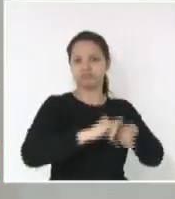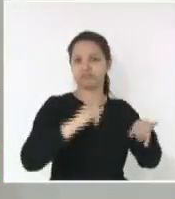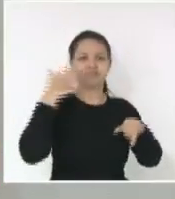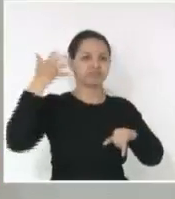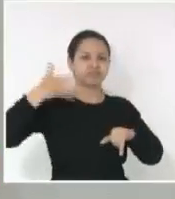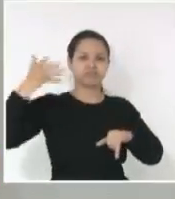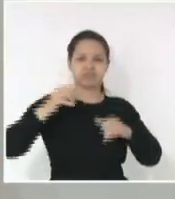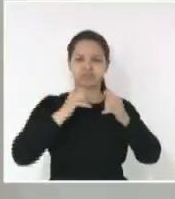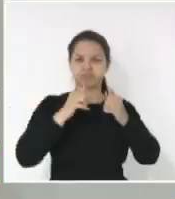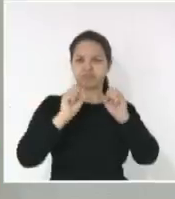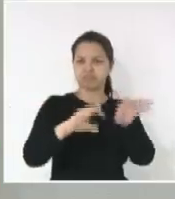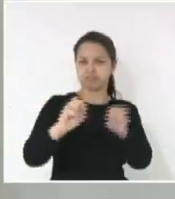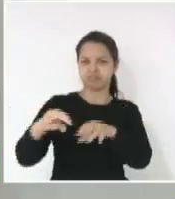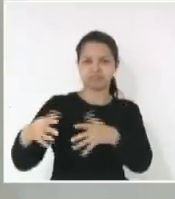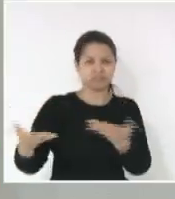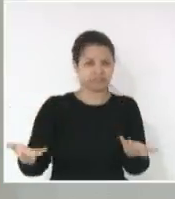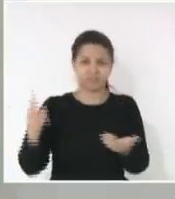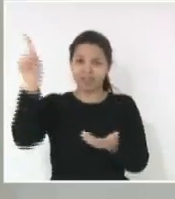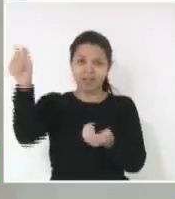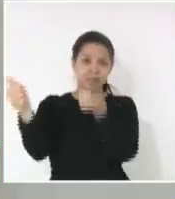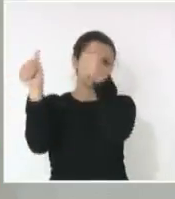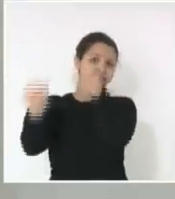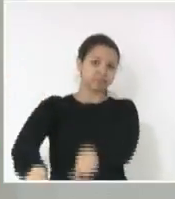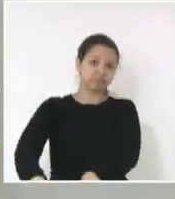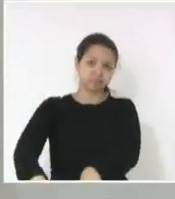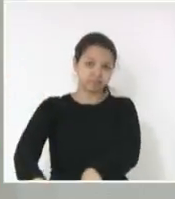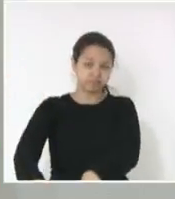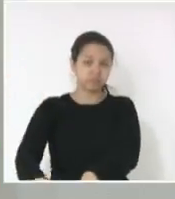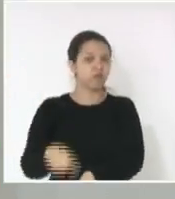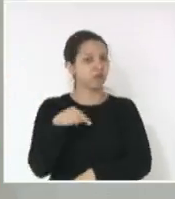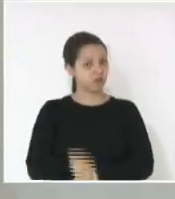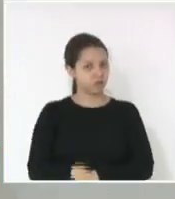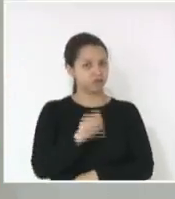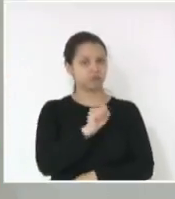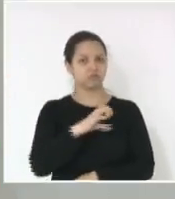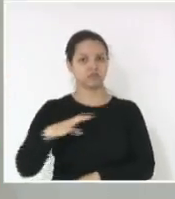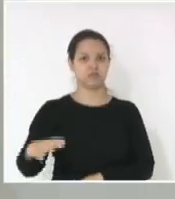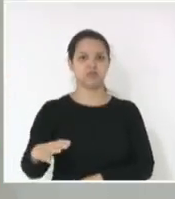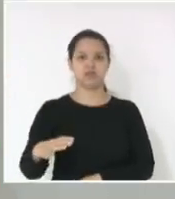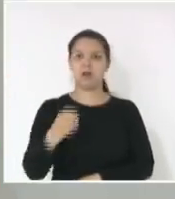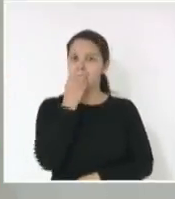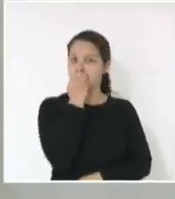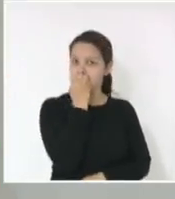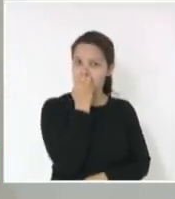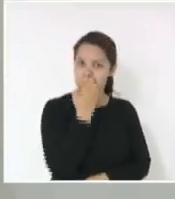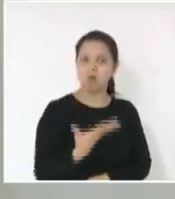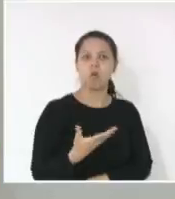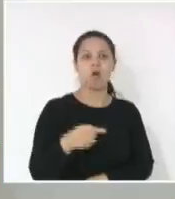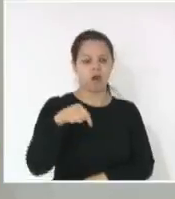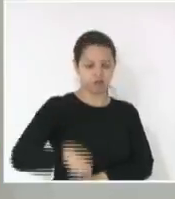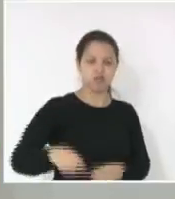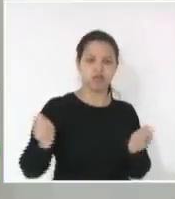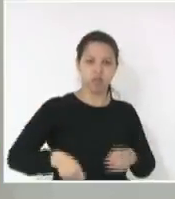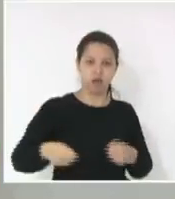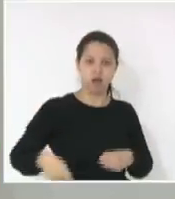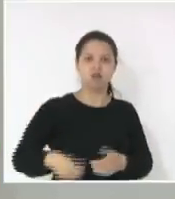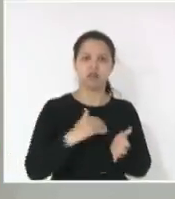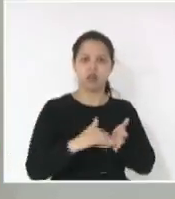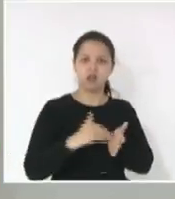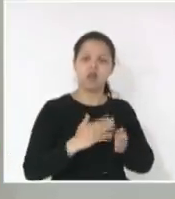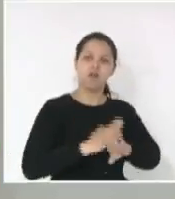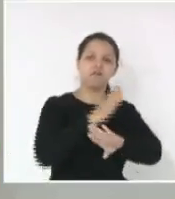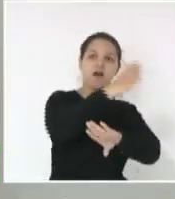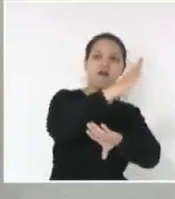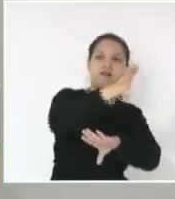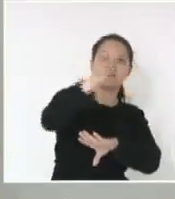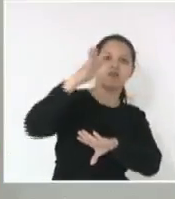isso, nós temos em Santa Catarina exemplo para sair daqui. Palestra seja de